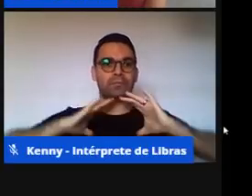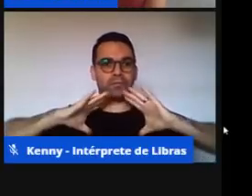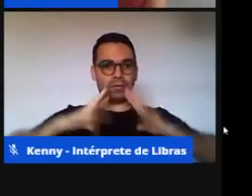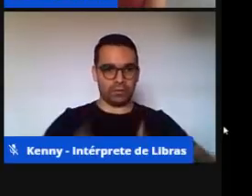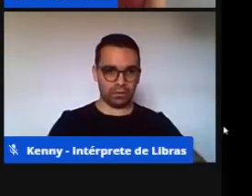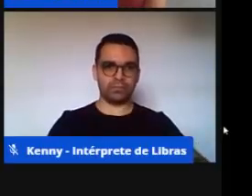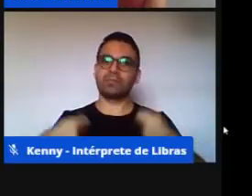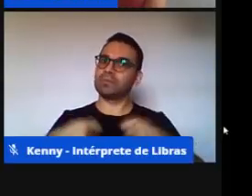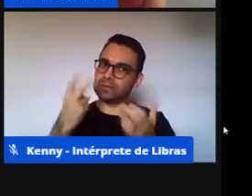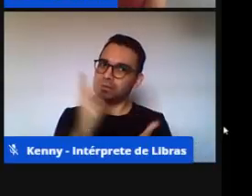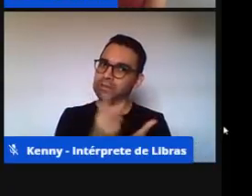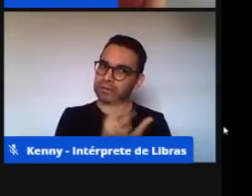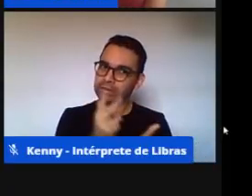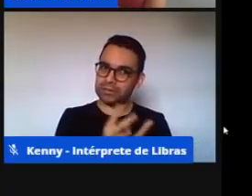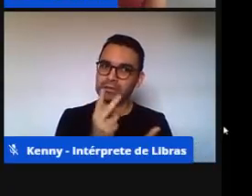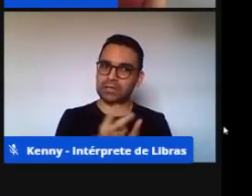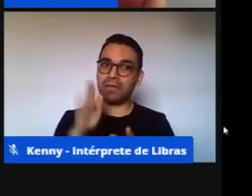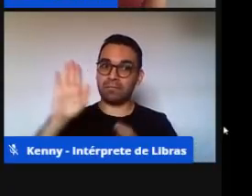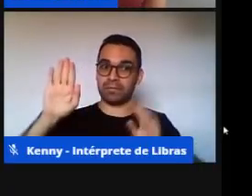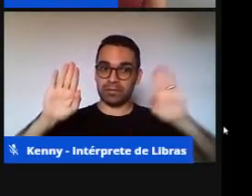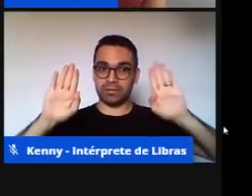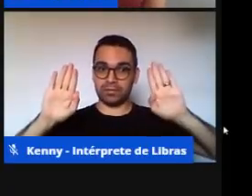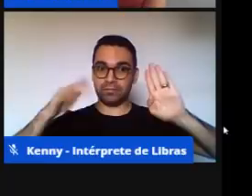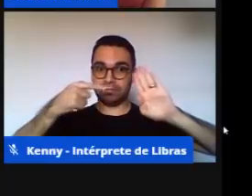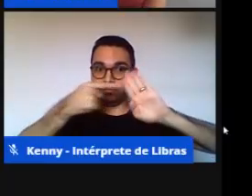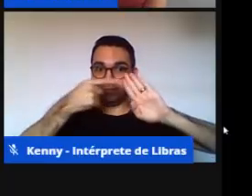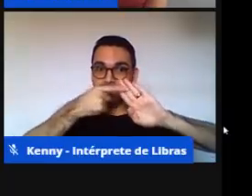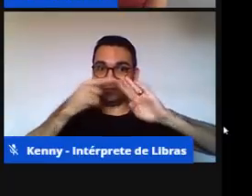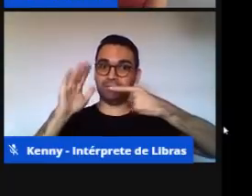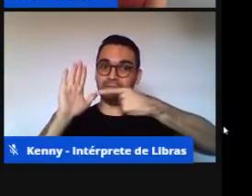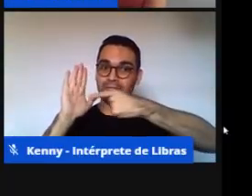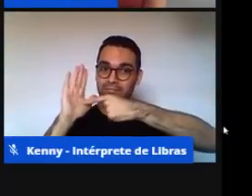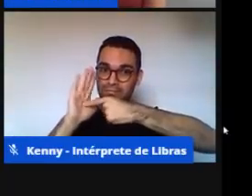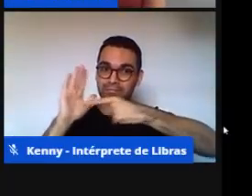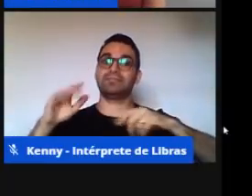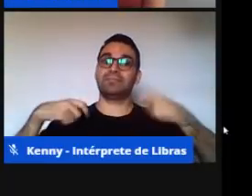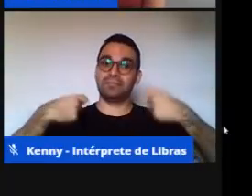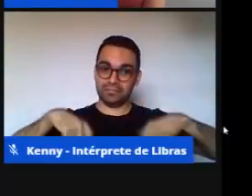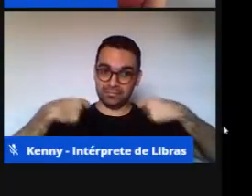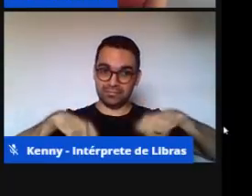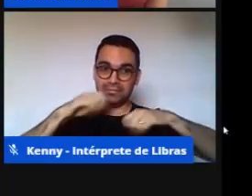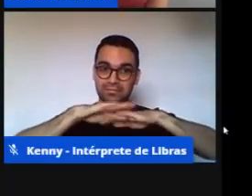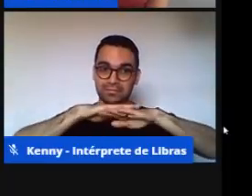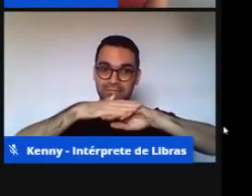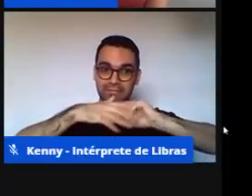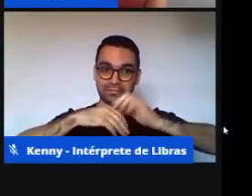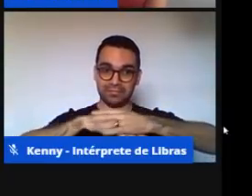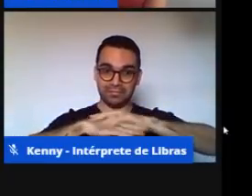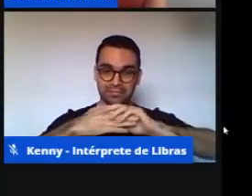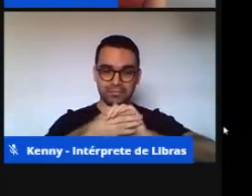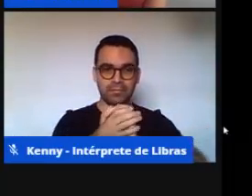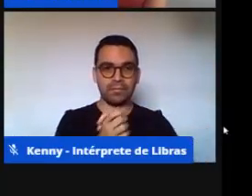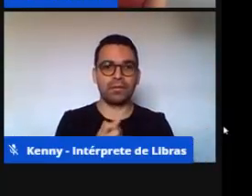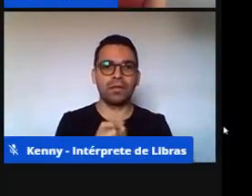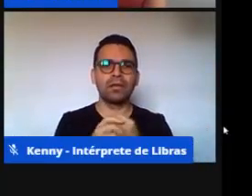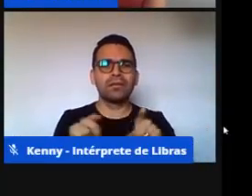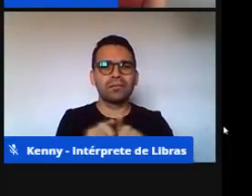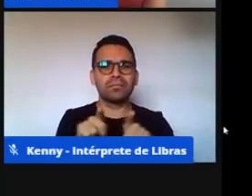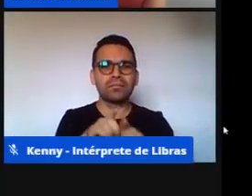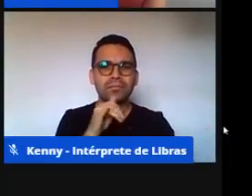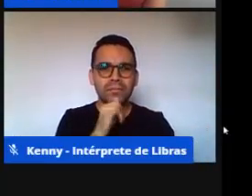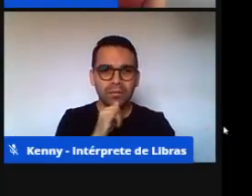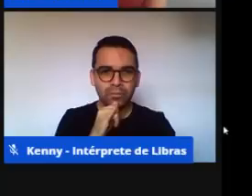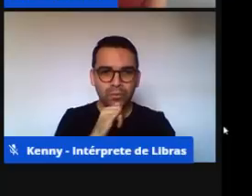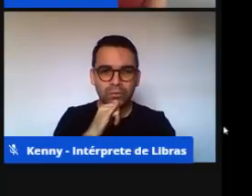questão de ficar passando que boa em tudo, aquele tapete de higienização de pés, ele não